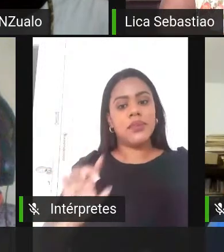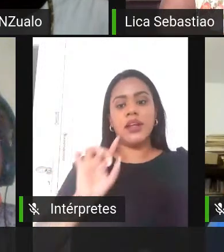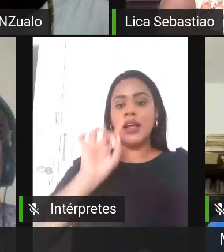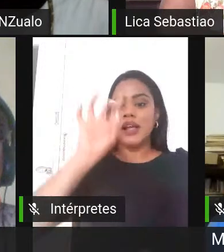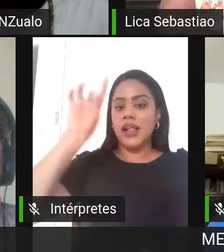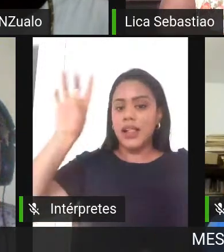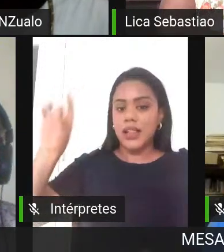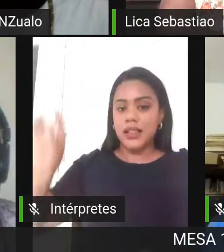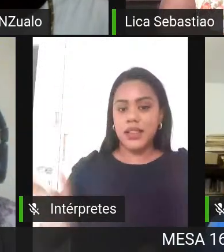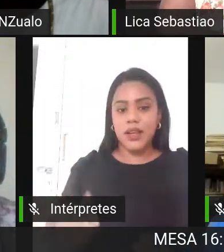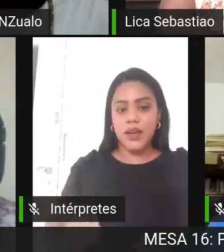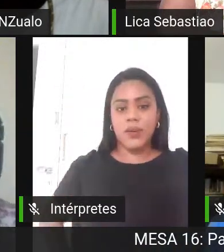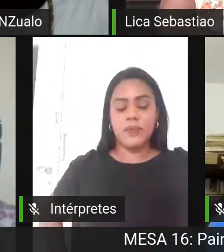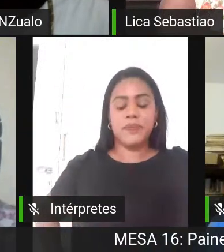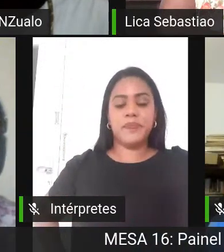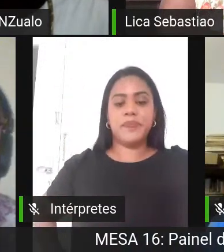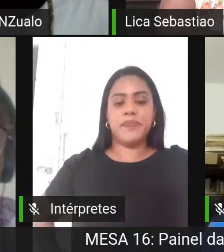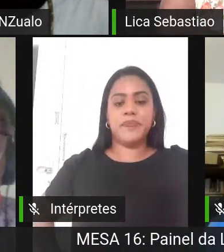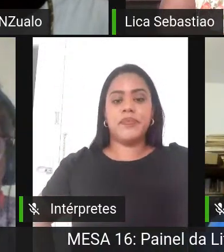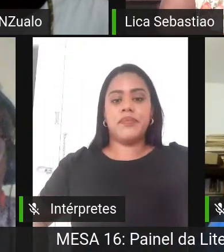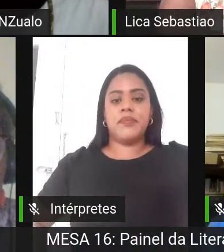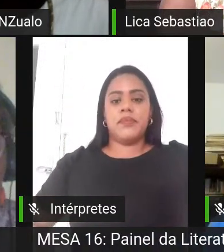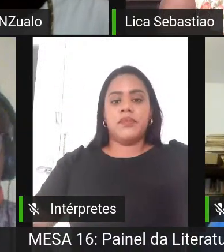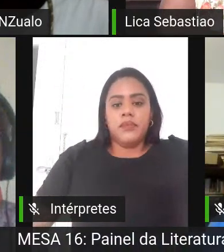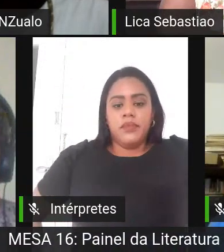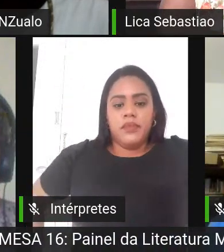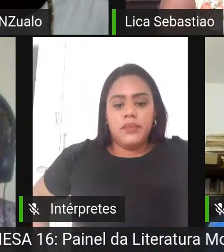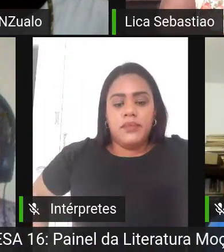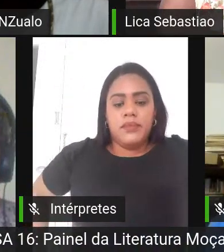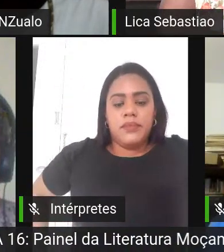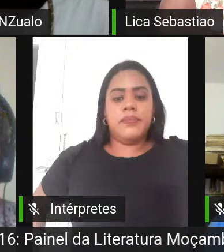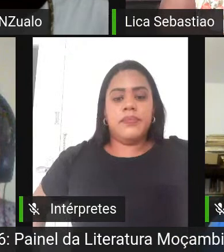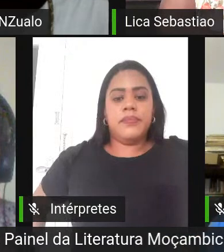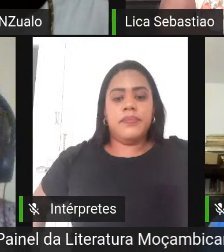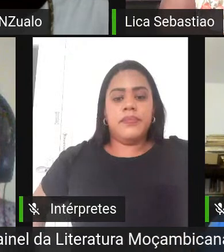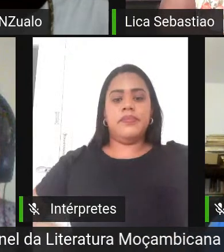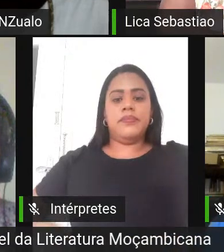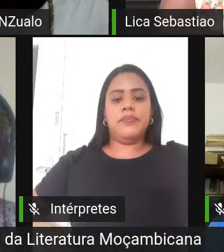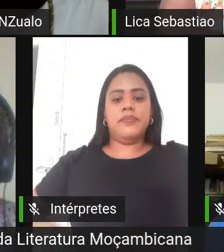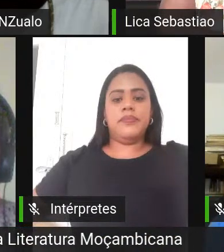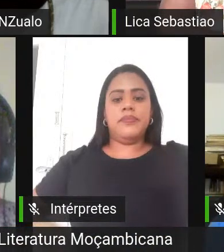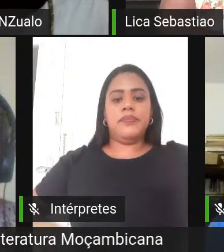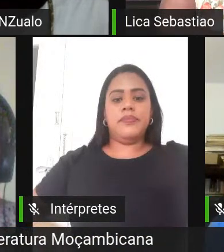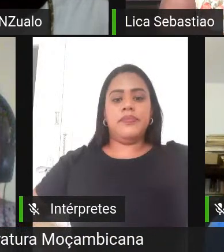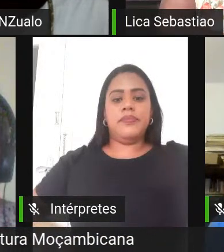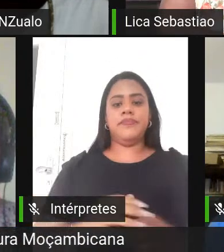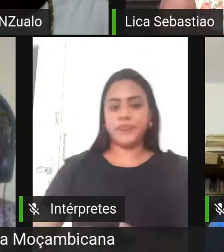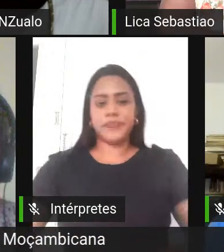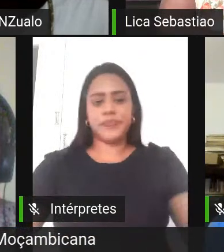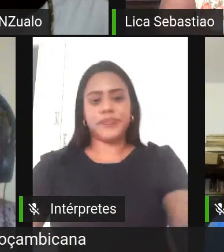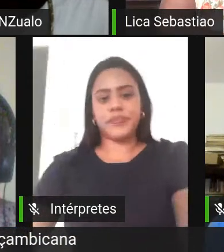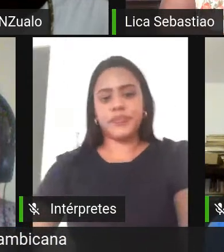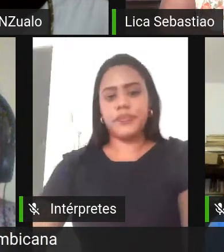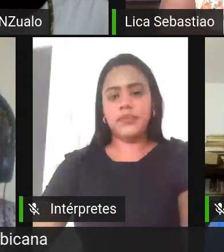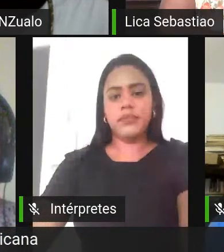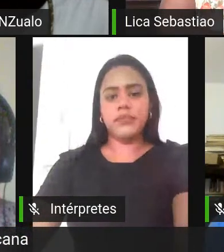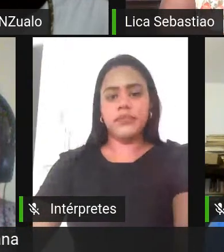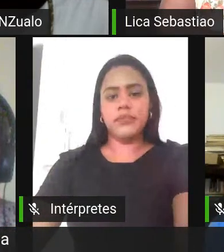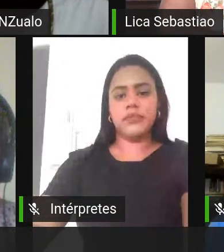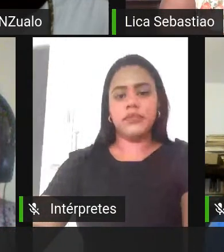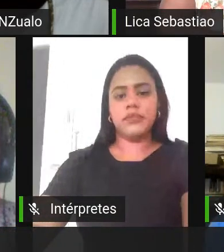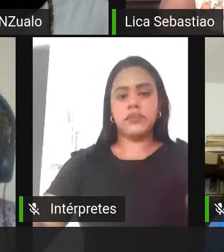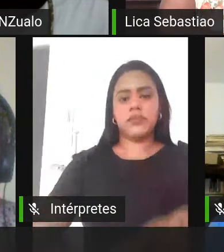entrar. Ele é o co-moderador. Mas também acho que não é má ideia ficarmos já a conhecer o perfil do José dos